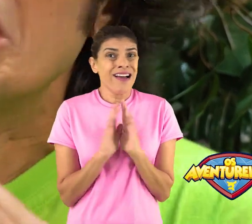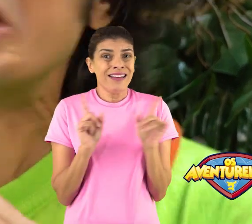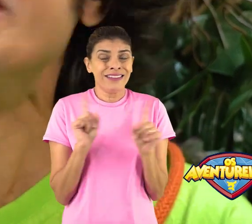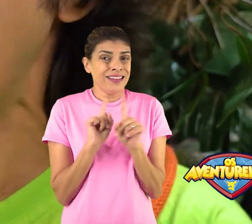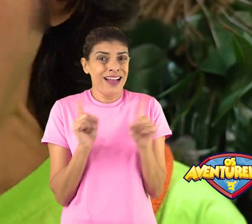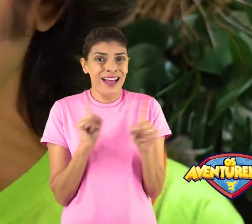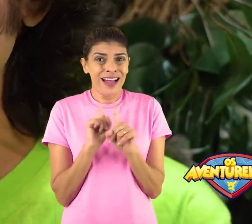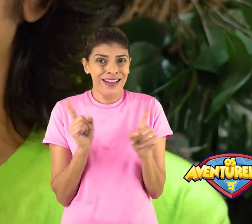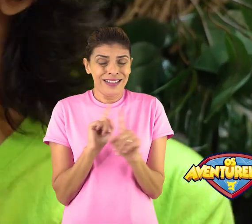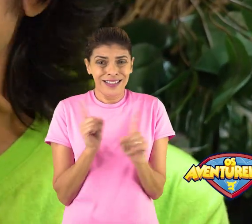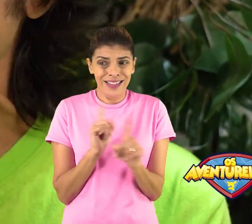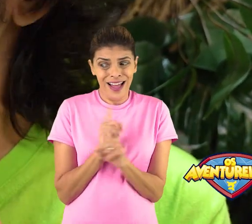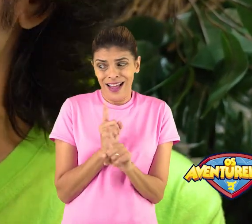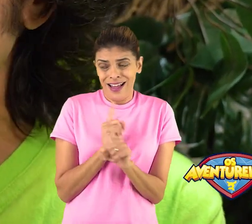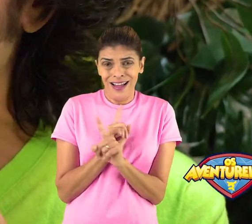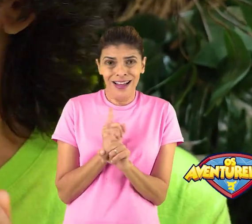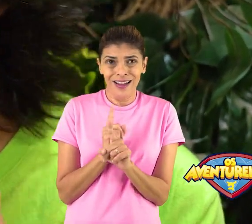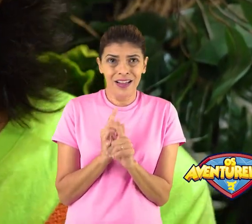Não! Não!